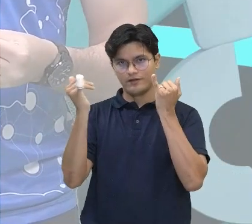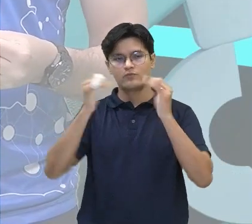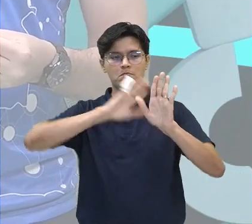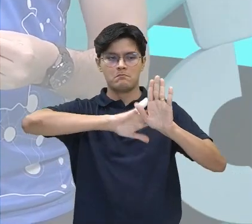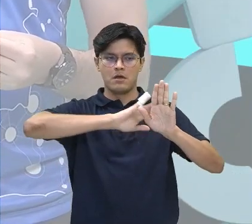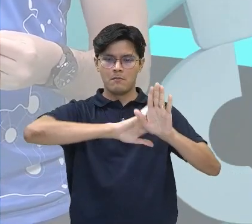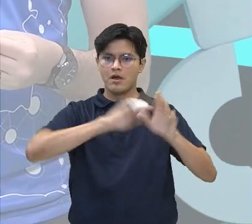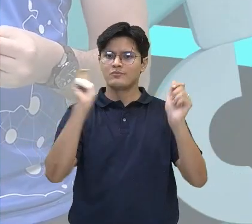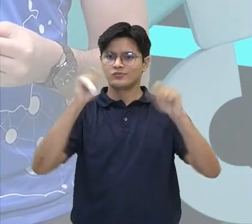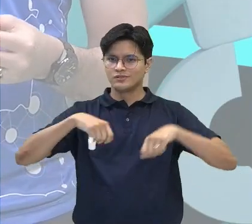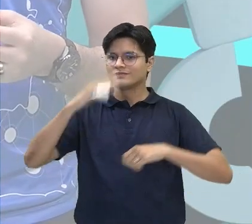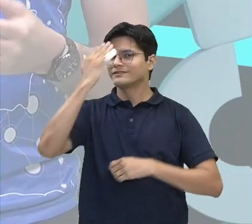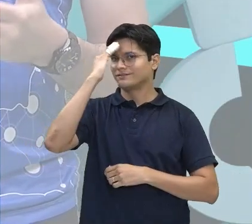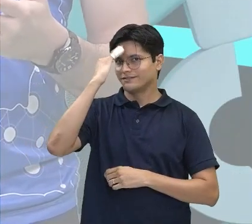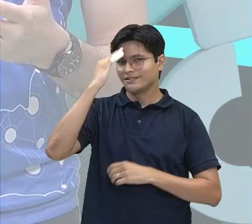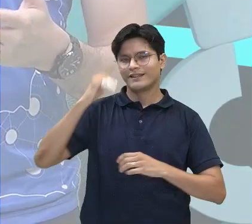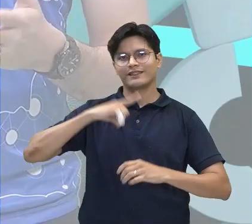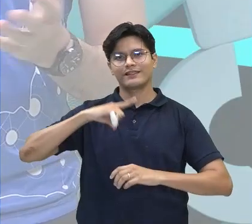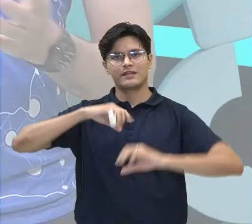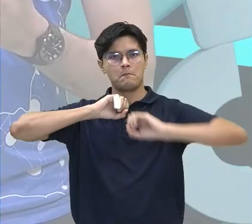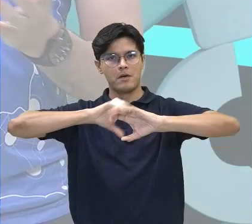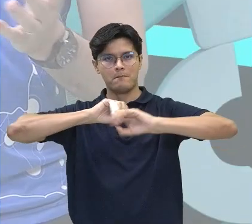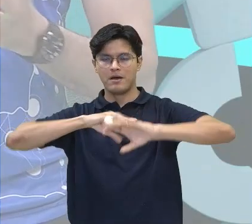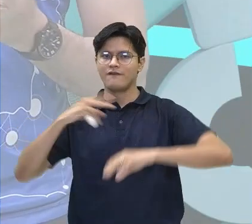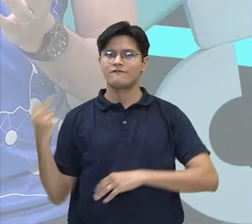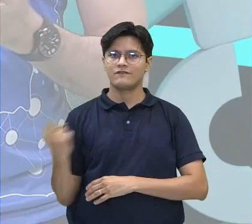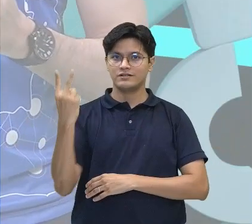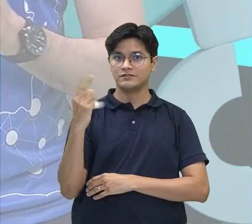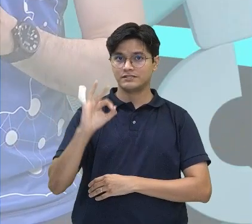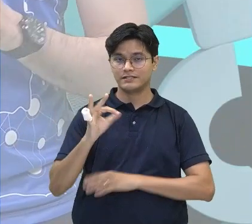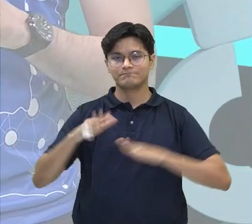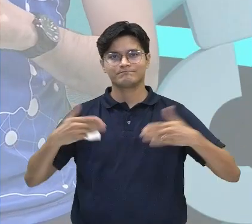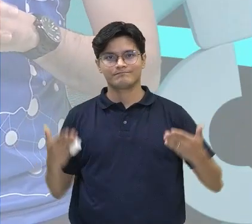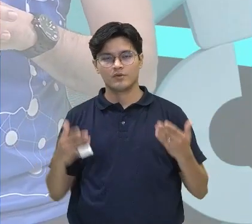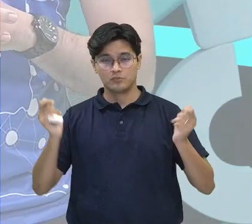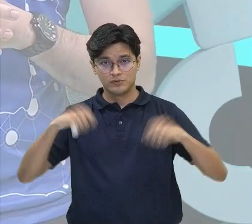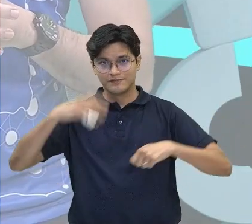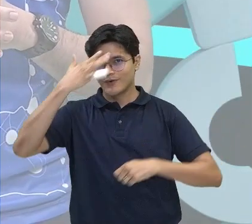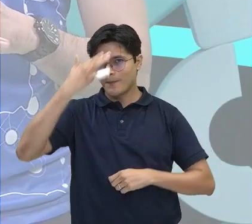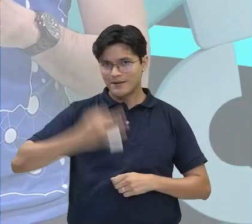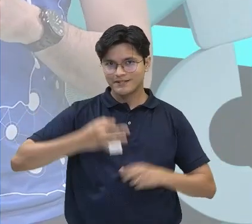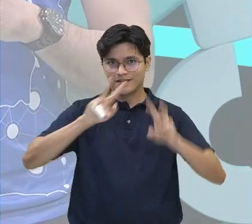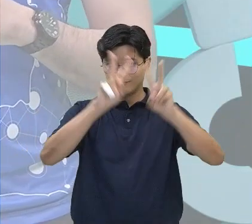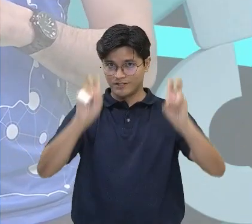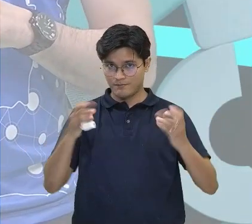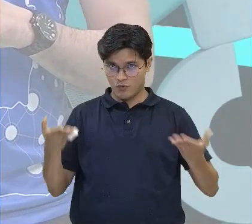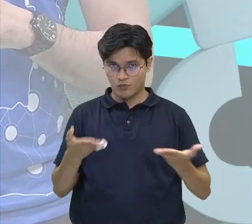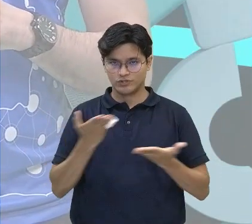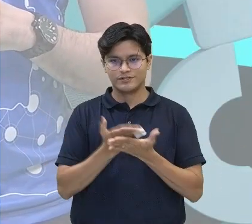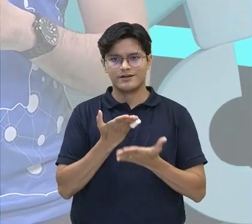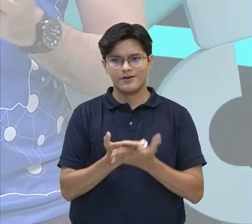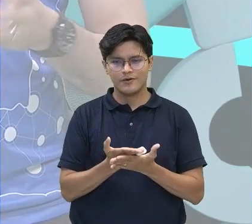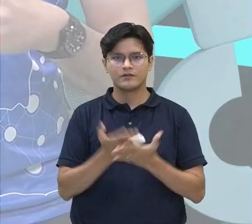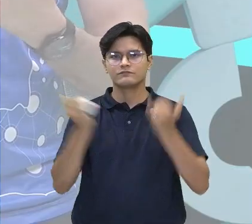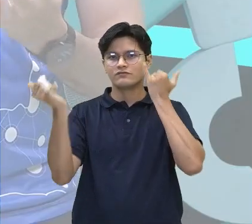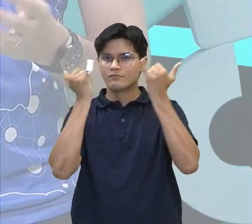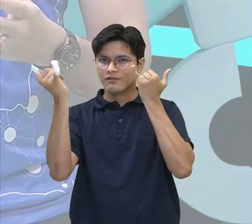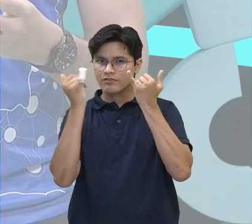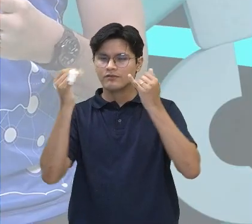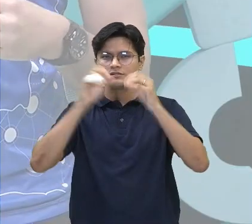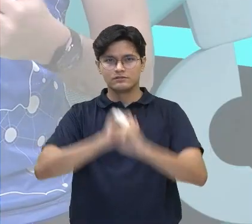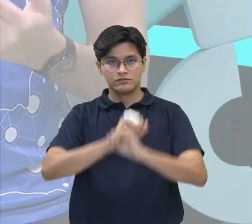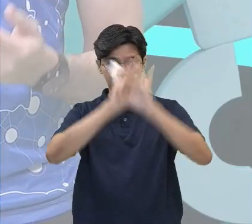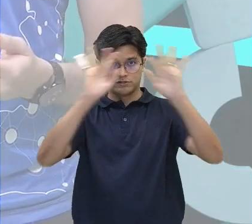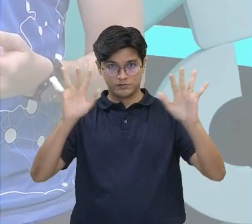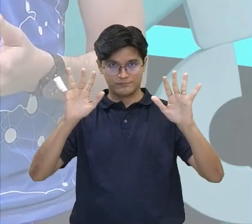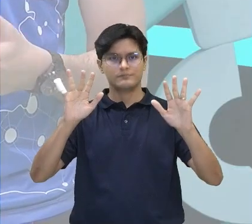foi dado. Isso nos ajuda a compreender um pouquinho o nosso tema da aula de hoje. Informações explícitas, informações que